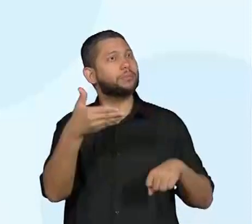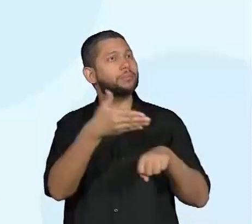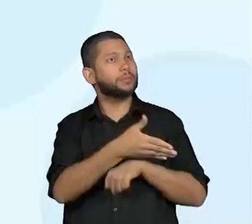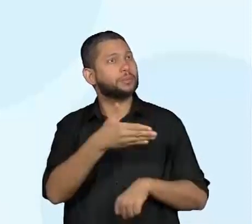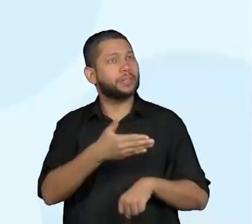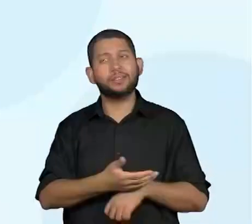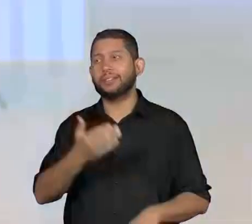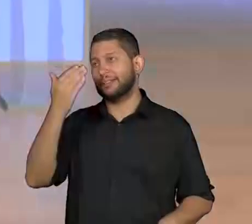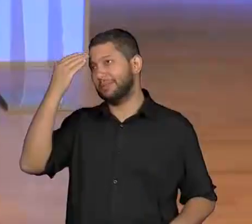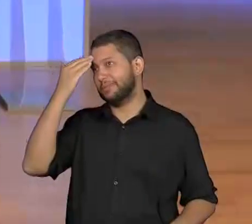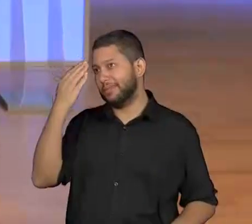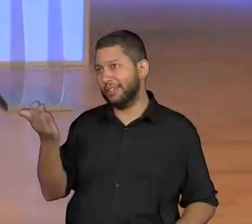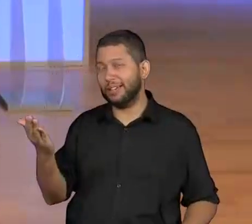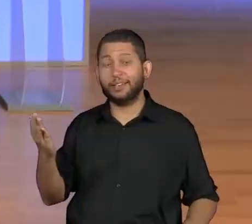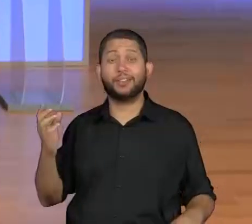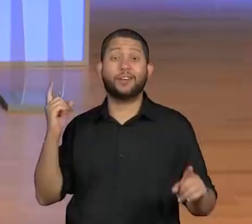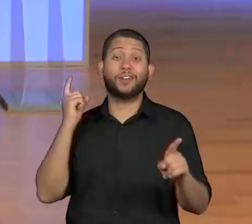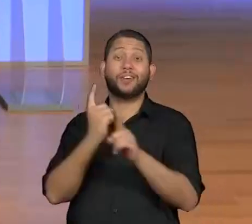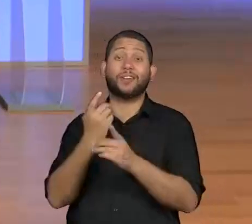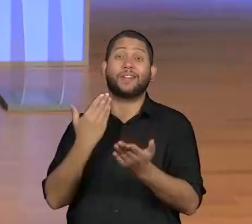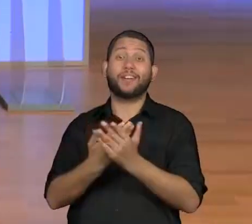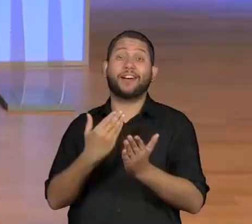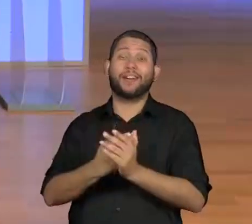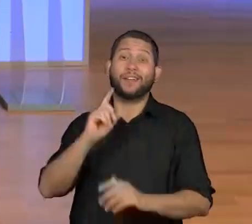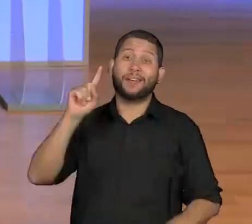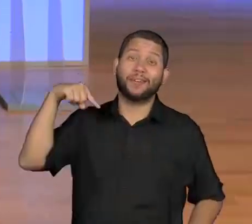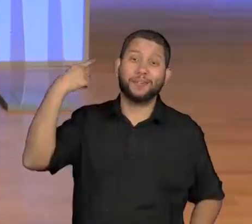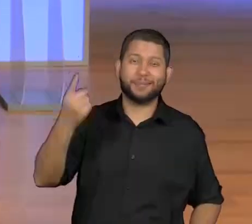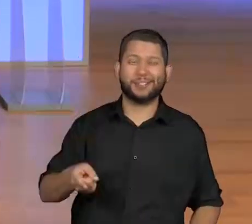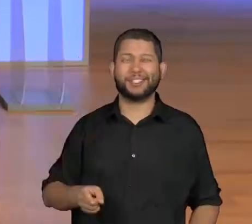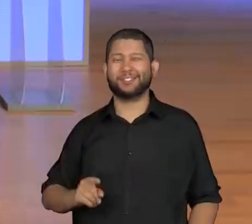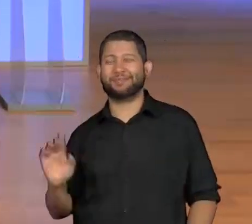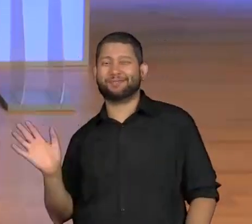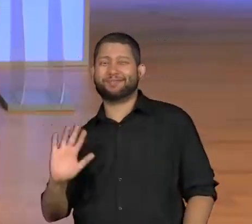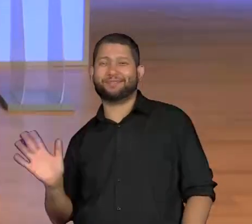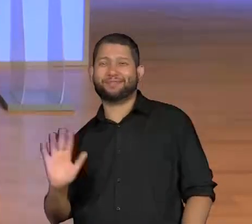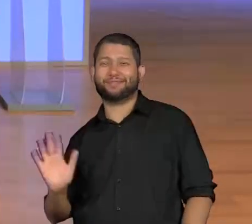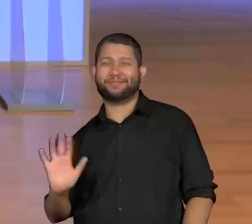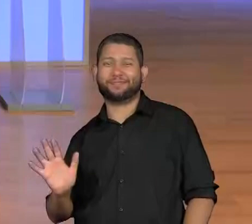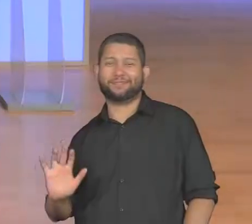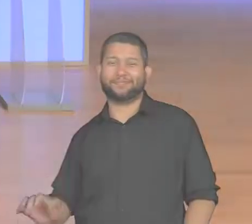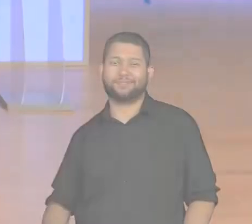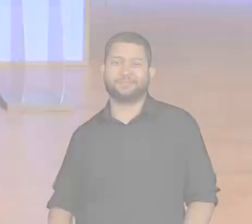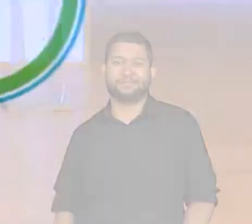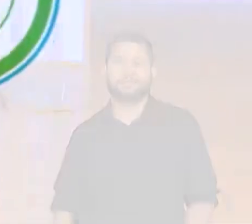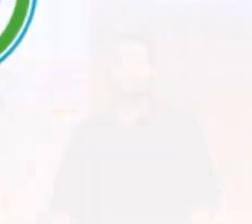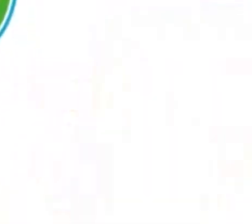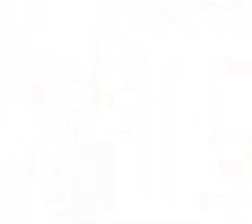professora. E nos vemos na próxima aula de Educação Física. Tchau, pessoal. Tchau, tchau.